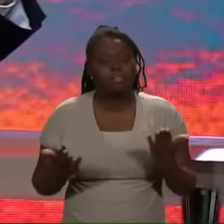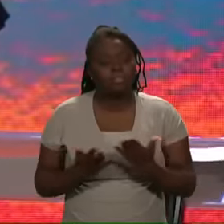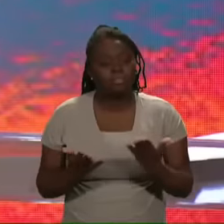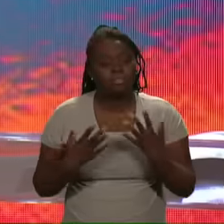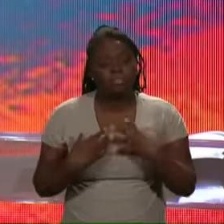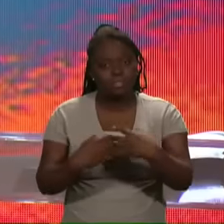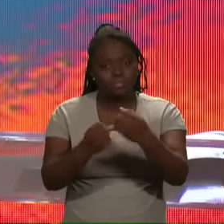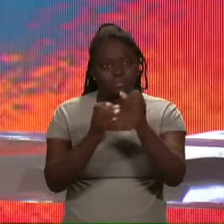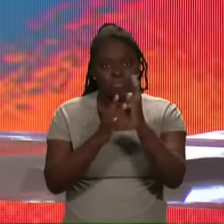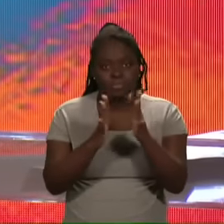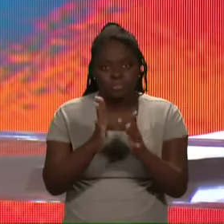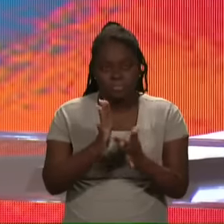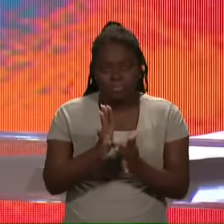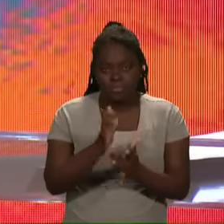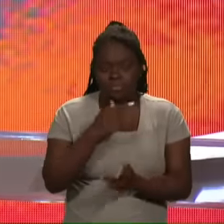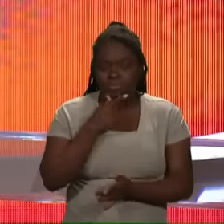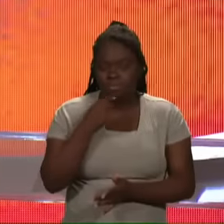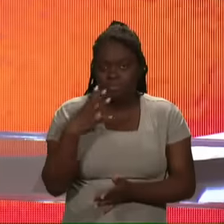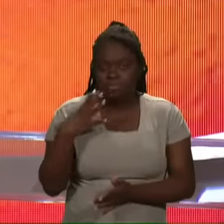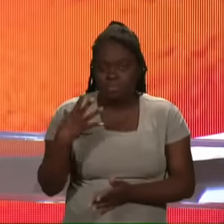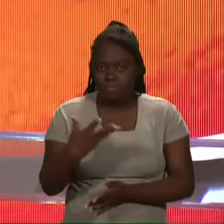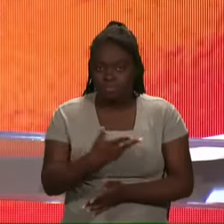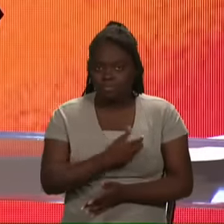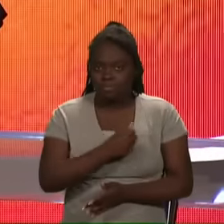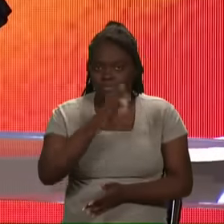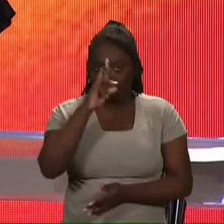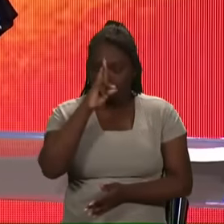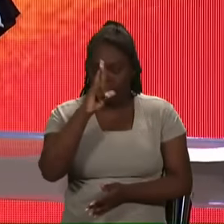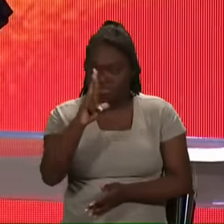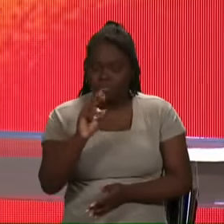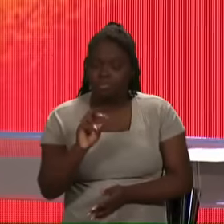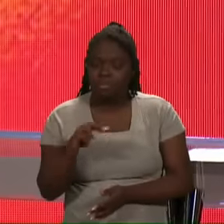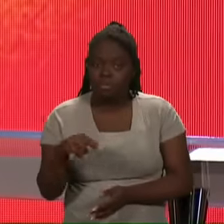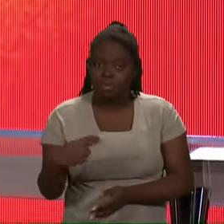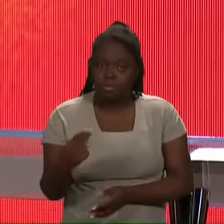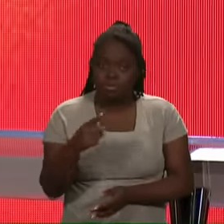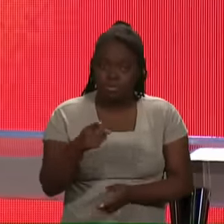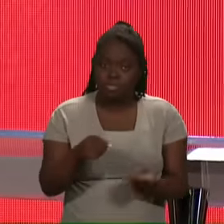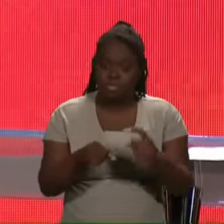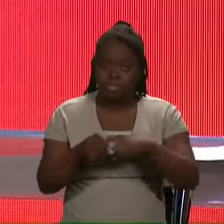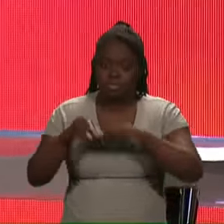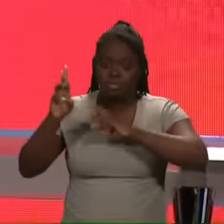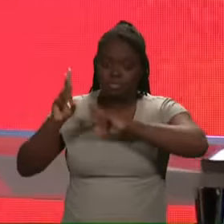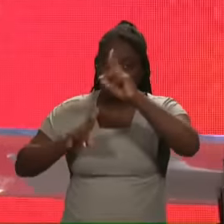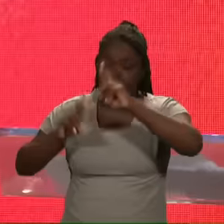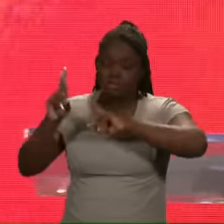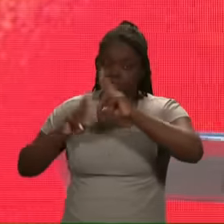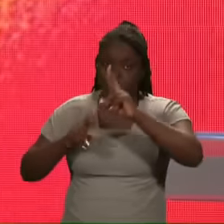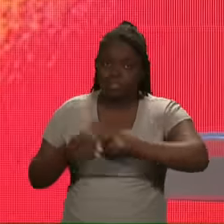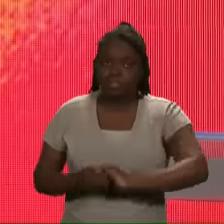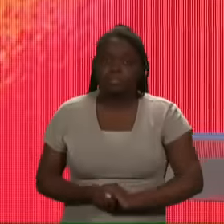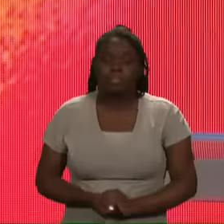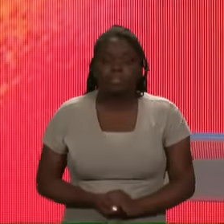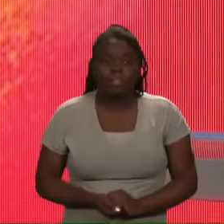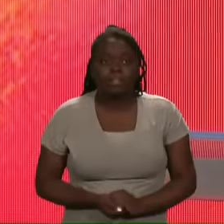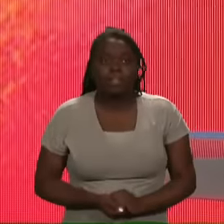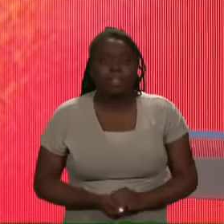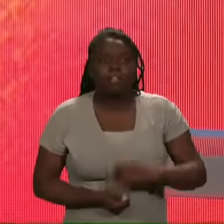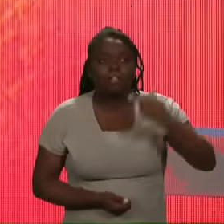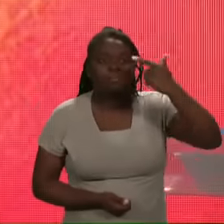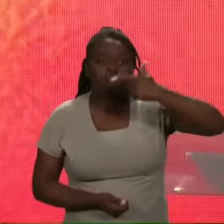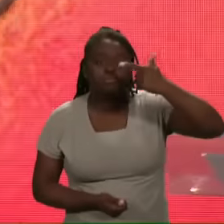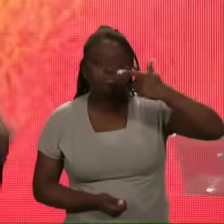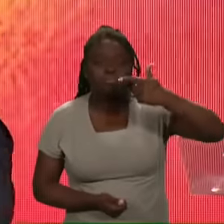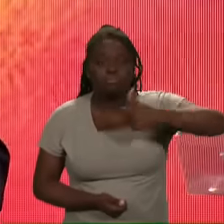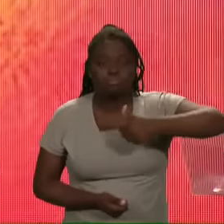Jesus como Salvador da sua vida, seu Senhor, ou você que se reconcilia com Ele lá na segunda galeria, na primeira,